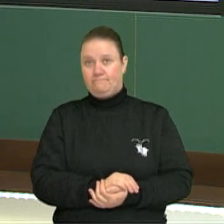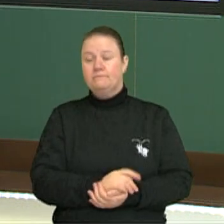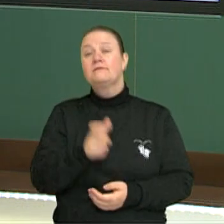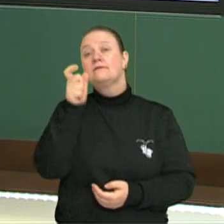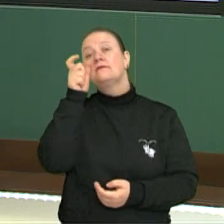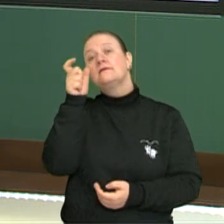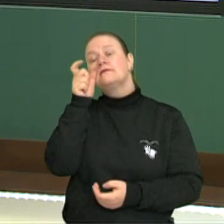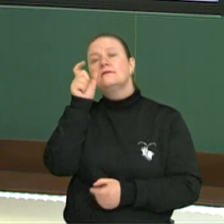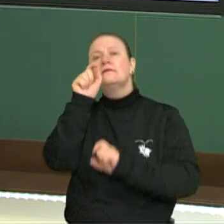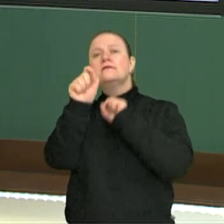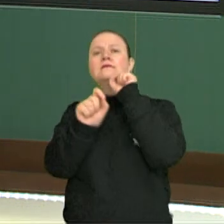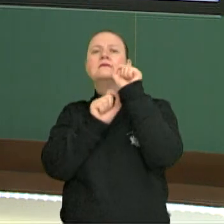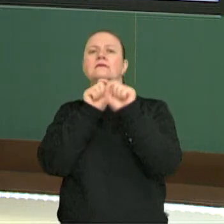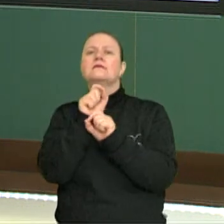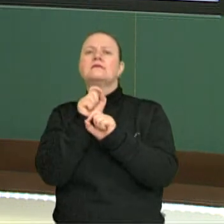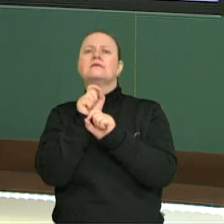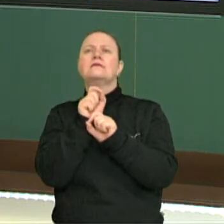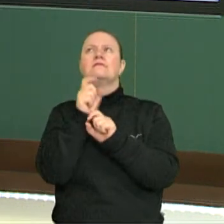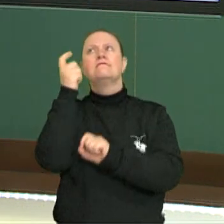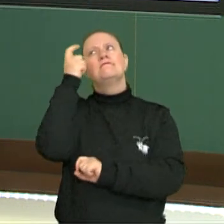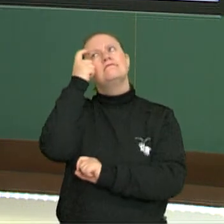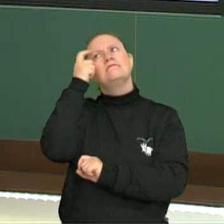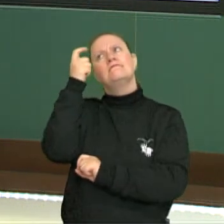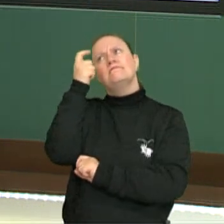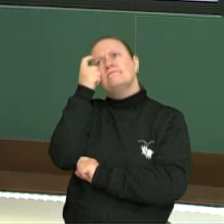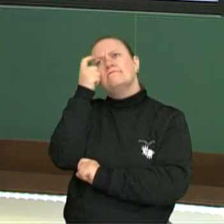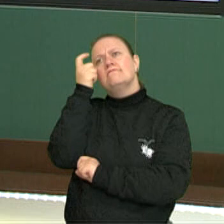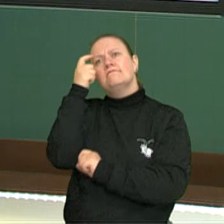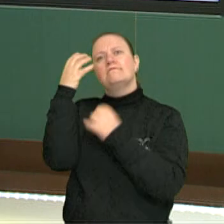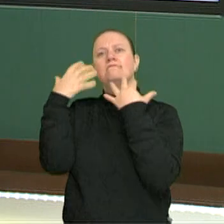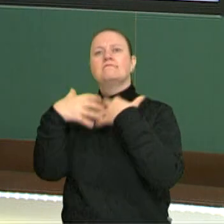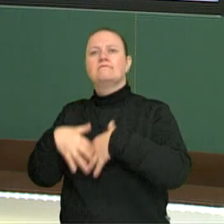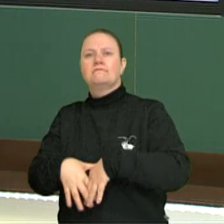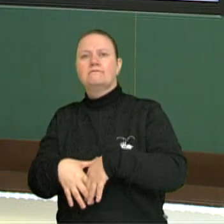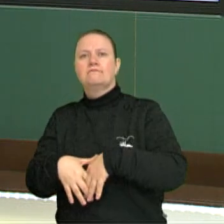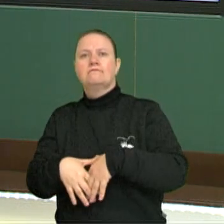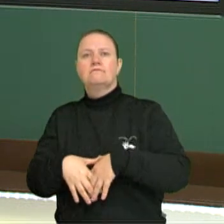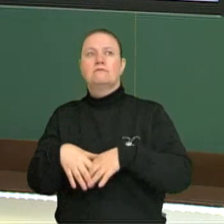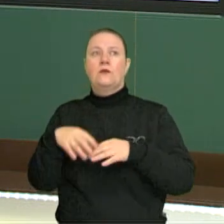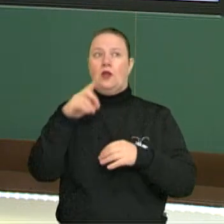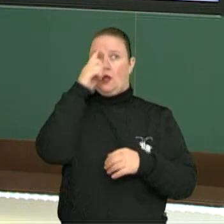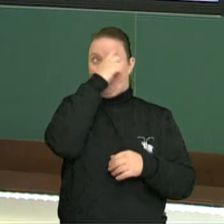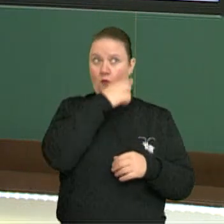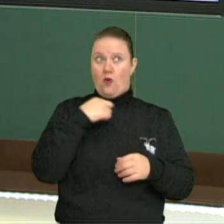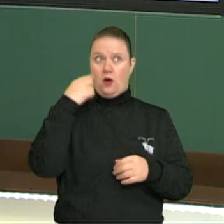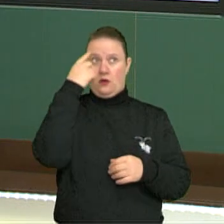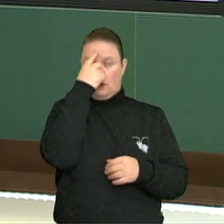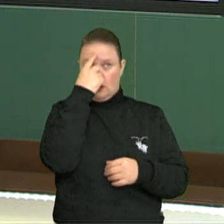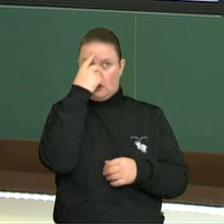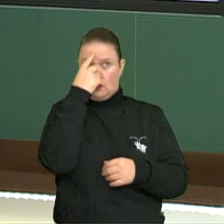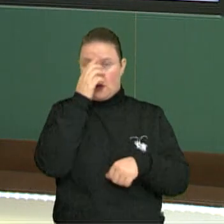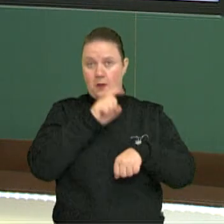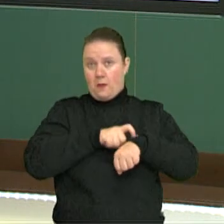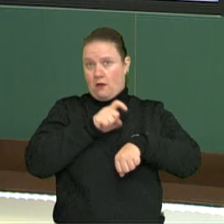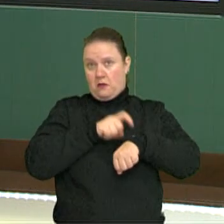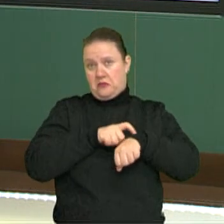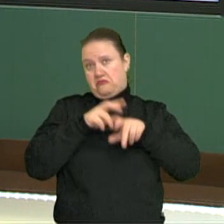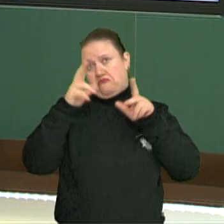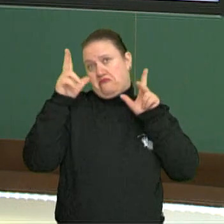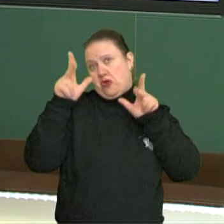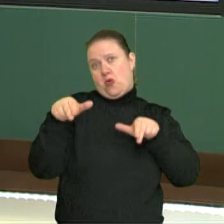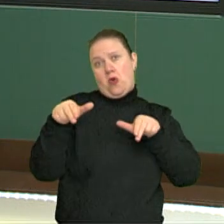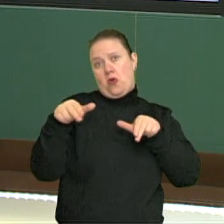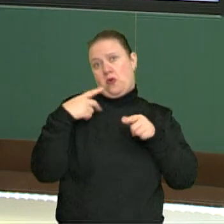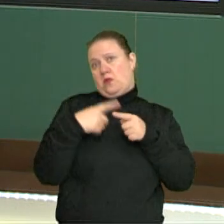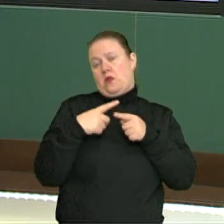veja, né, o que dá para a gente pensar aqui? Né? Colocou que acredito que as horas seriam marcadas do mesmo jeito, porque esse relógio é muito